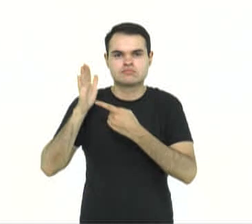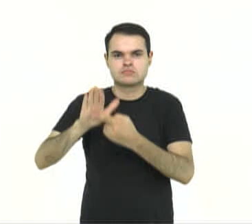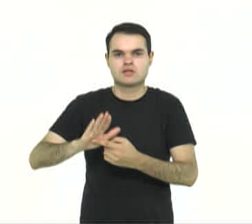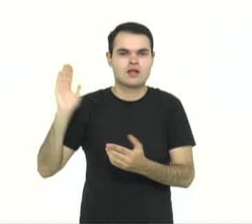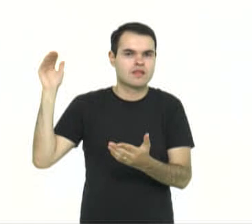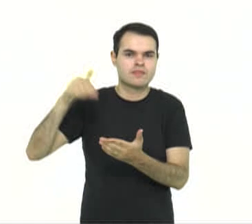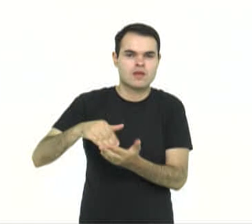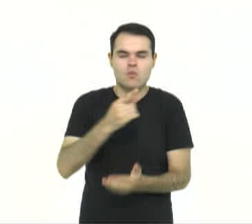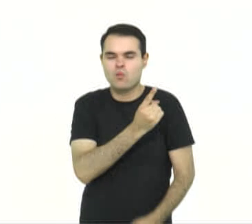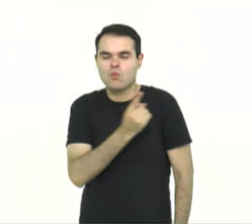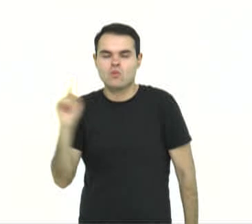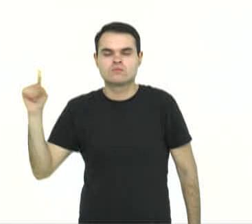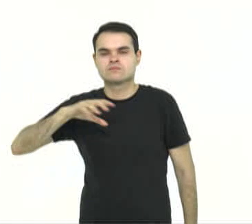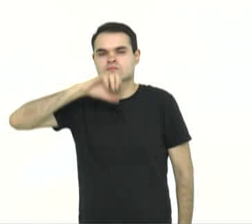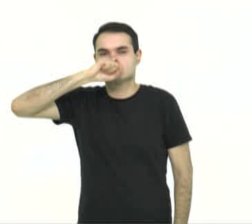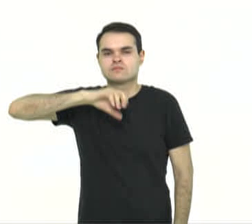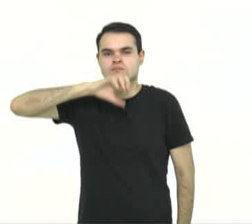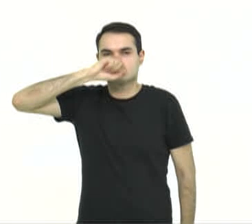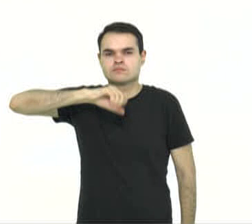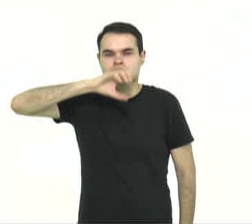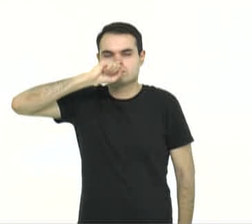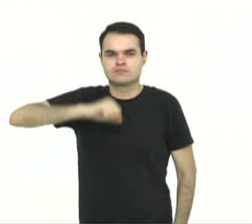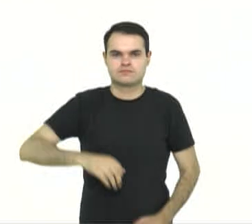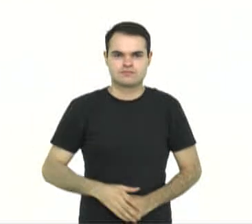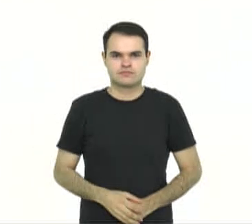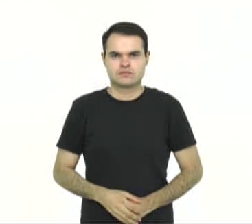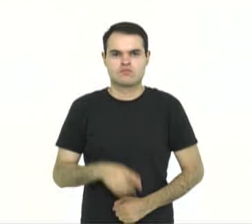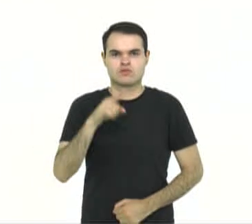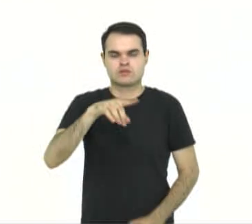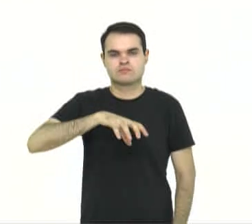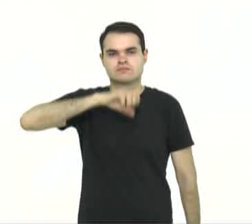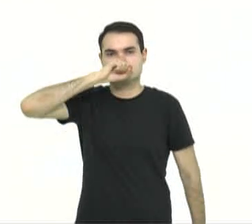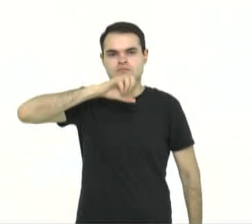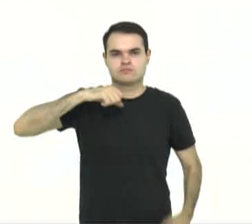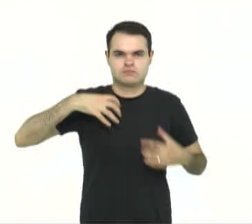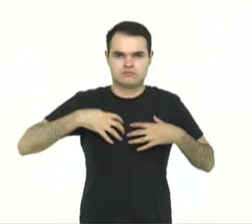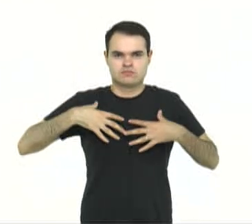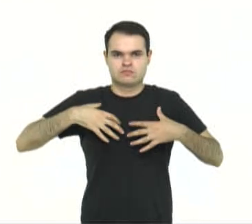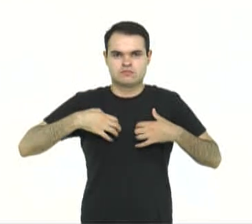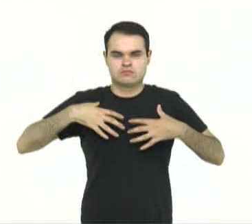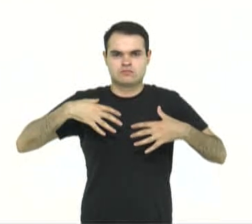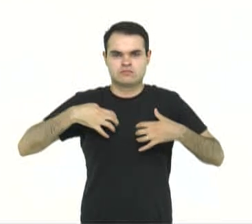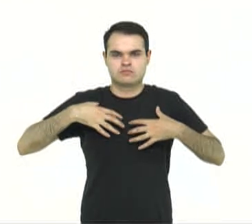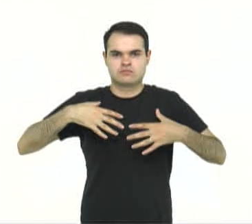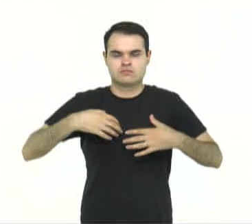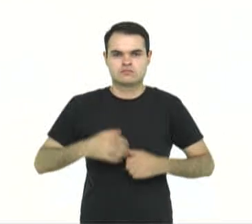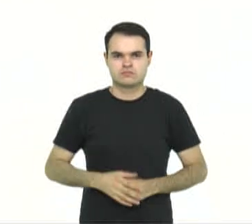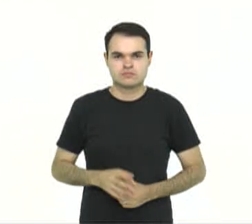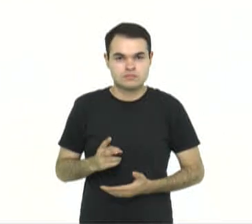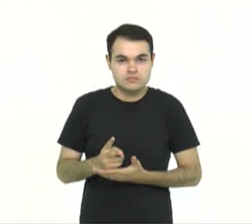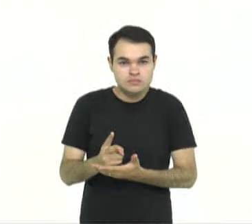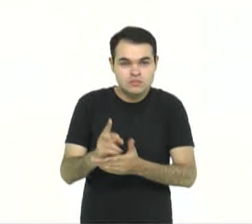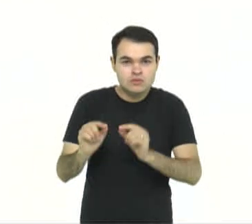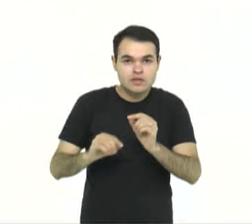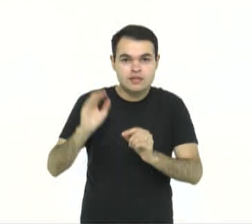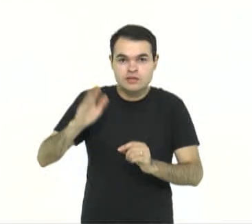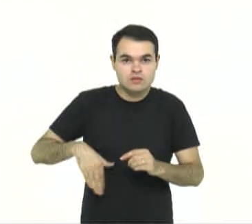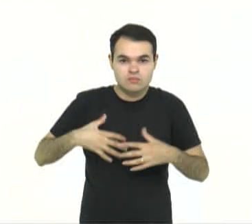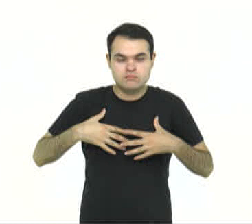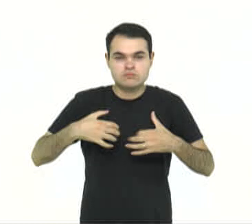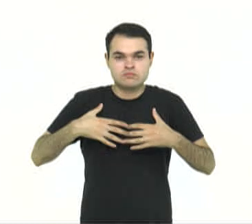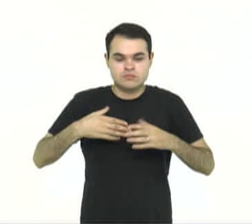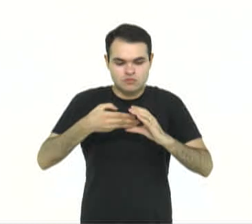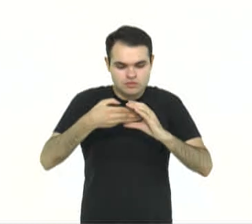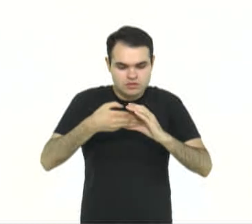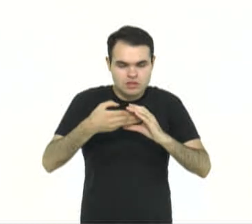último suspiro. Aparelho respiratório. Você respira 13 vezes por minuto a vida toda. Sem o suprimento permanente de oxigênio, as células